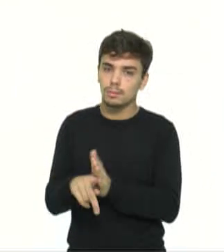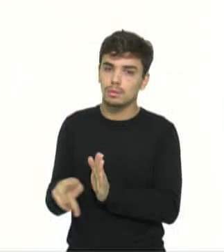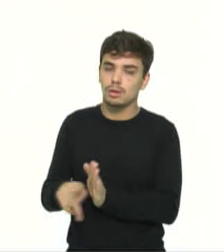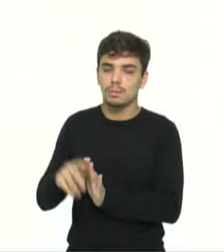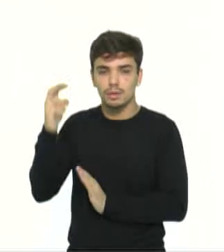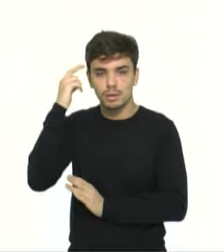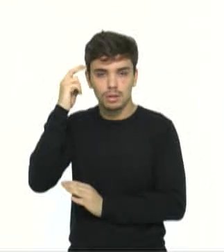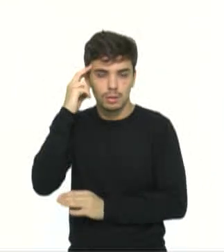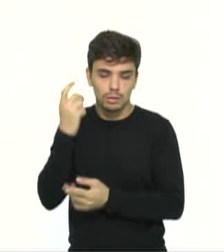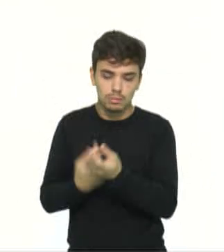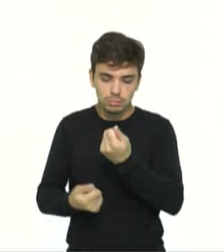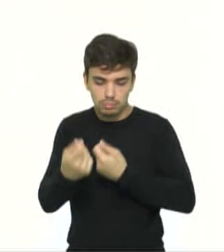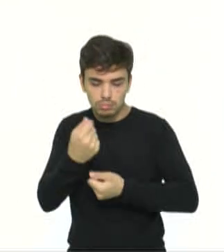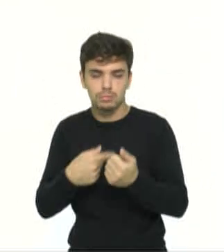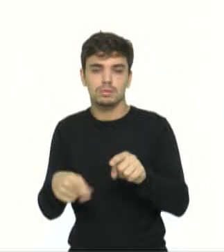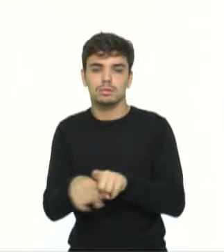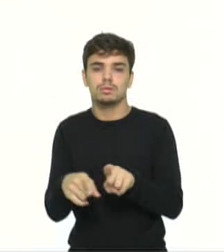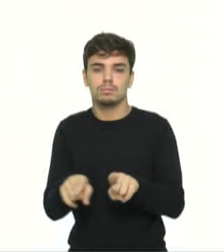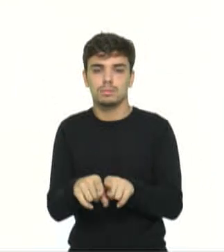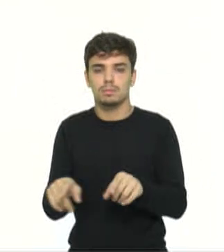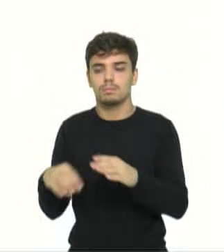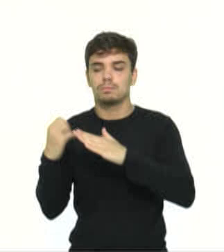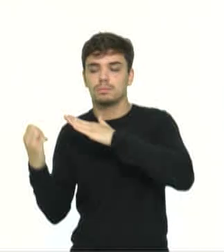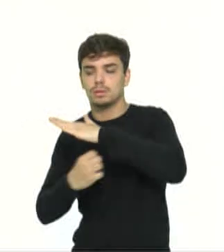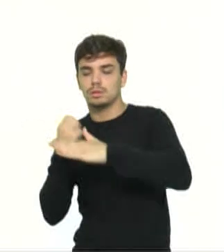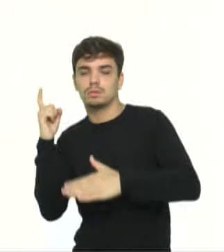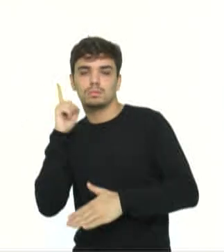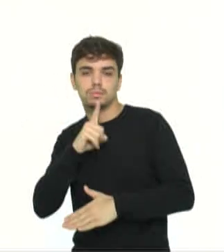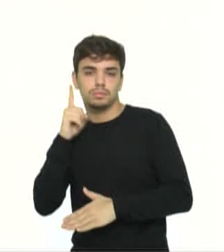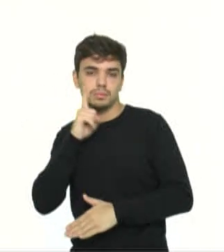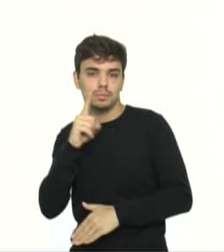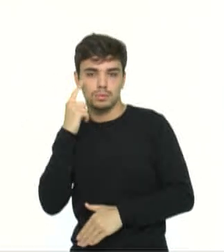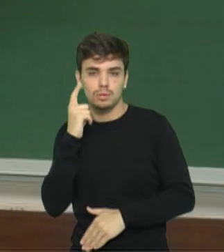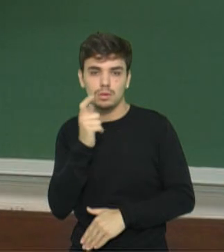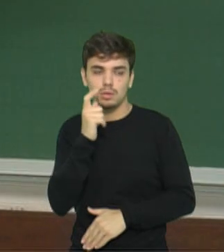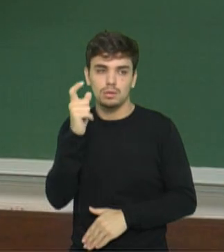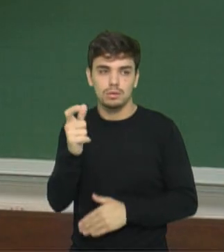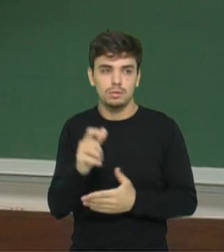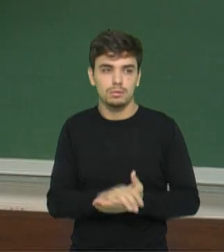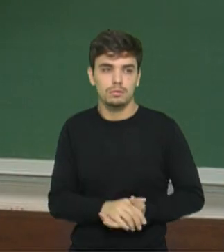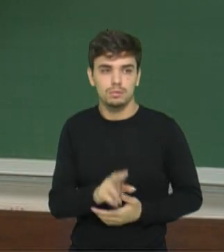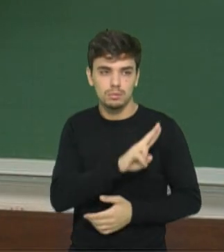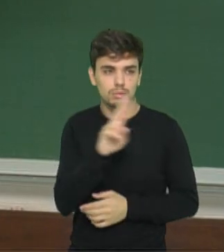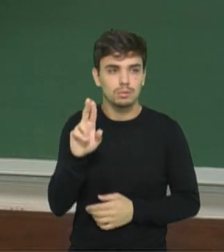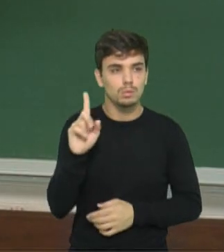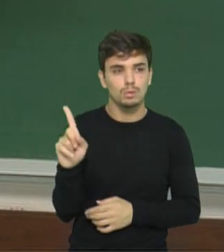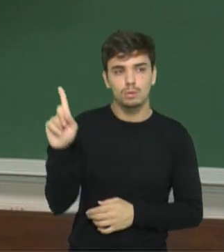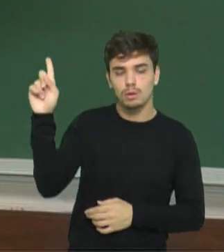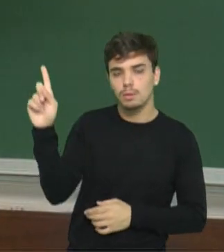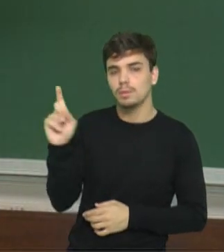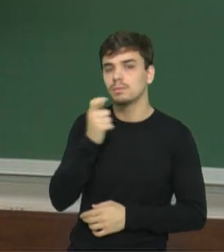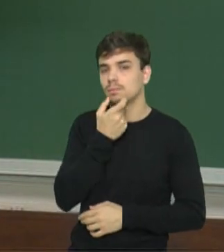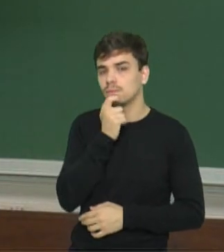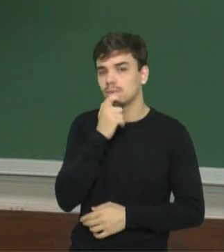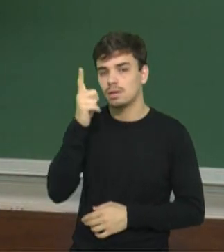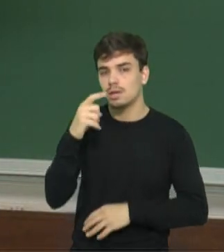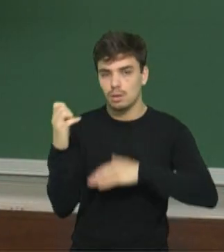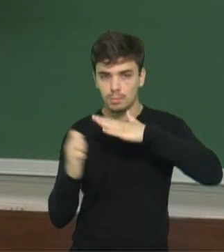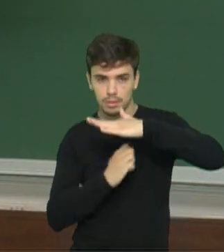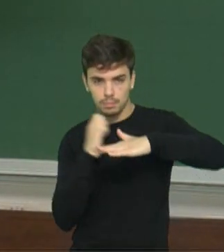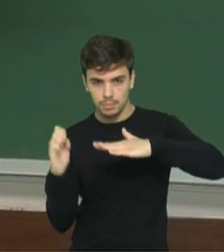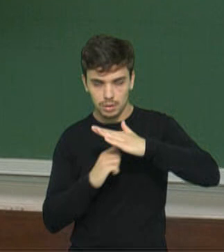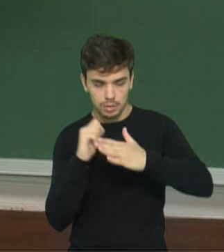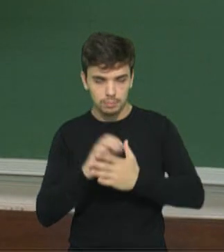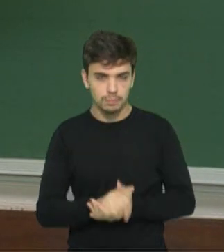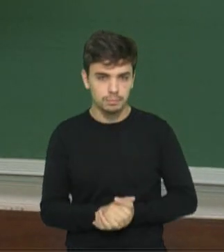em associação com empresas dos Estados Unidos. Cito aqui para vocês a United Fruit Company, como uma dessas empresas.